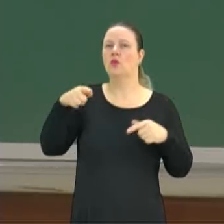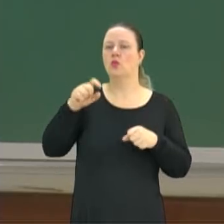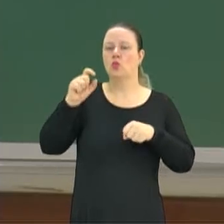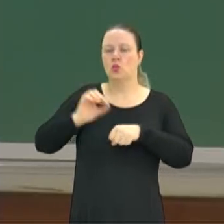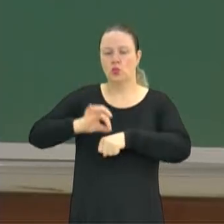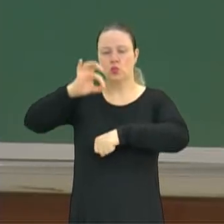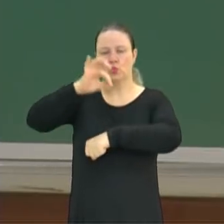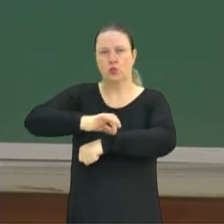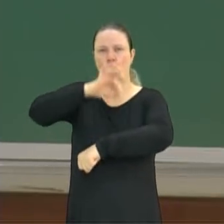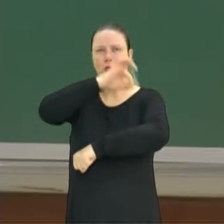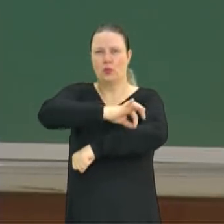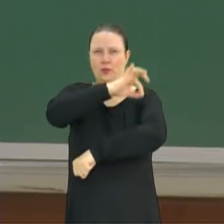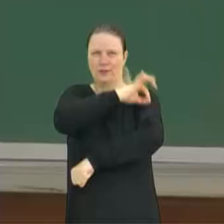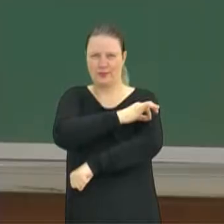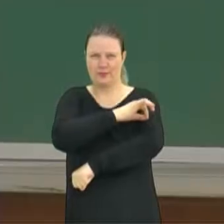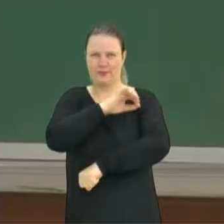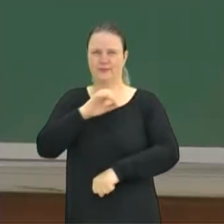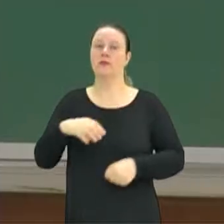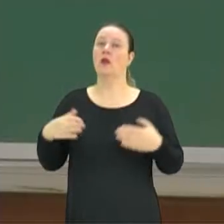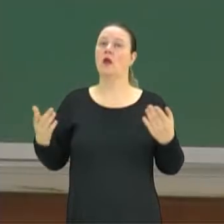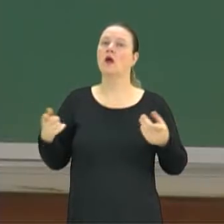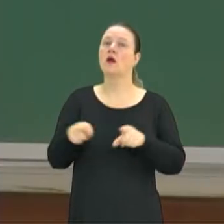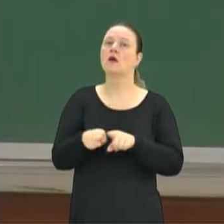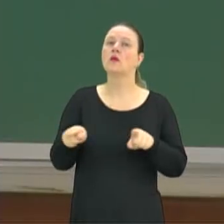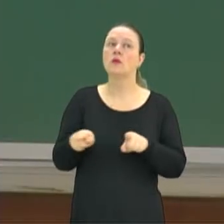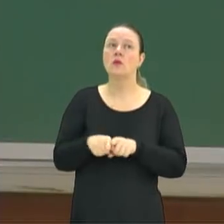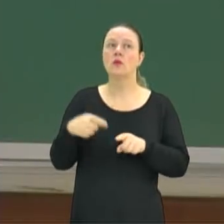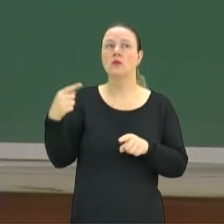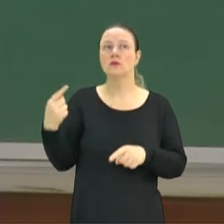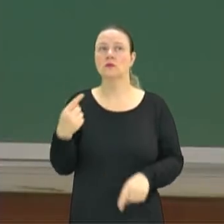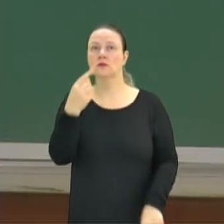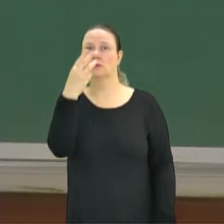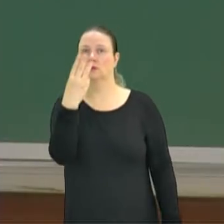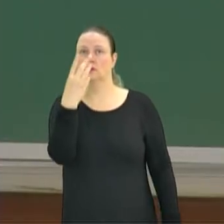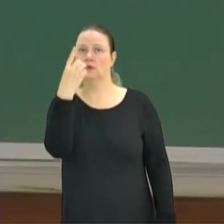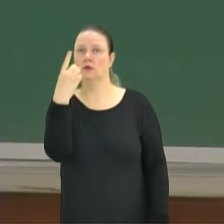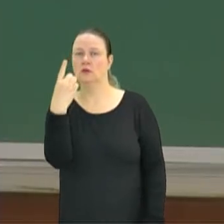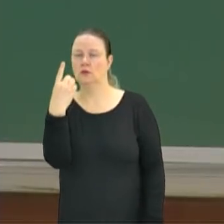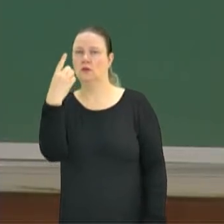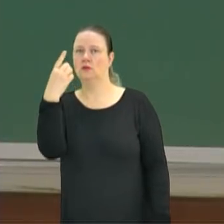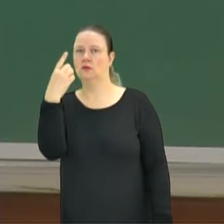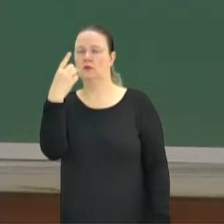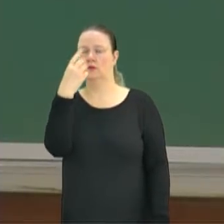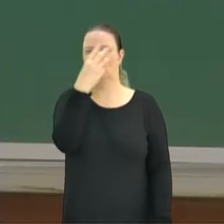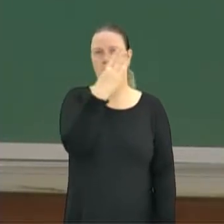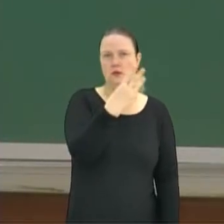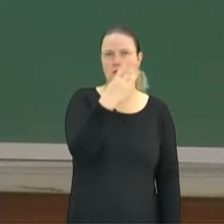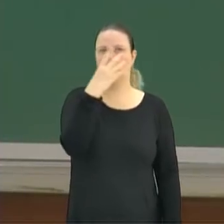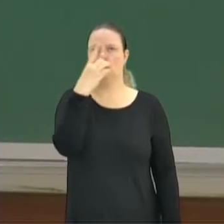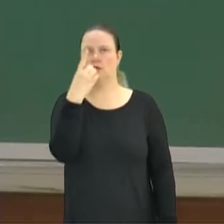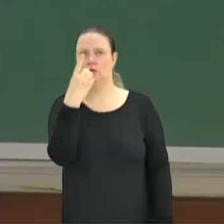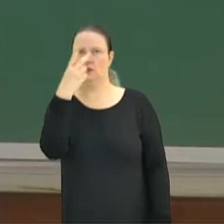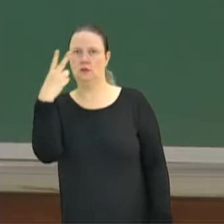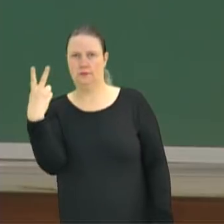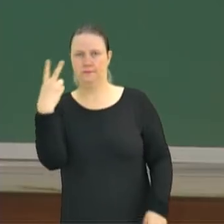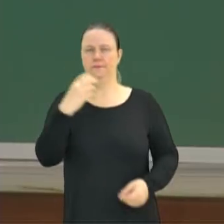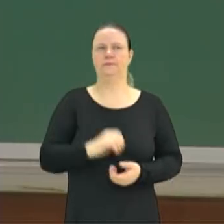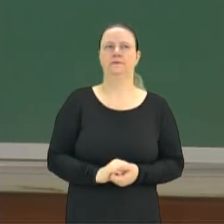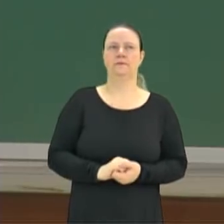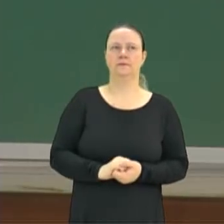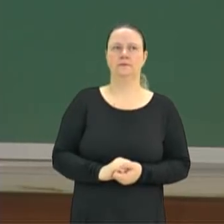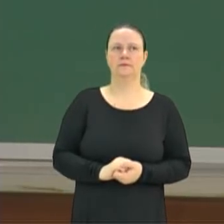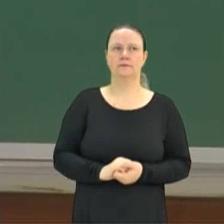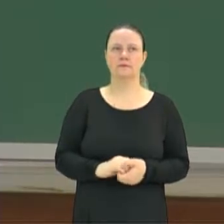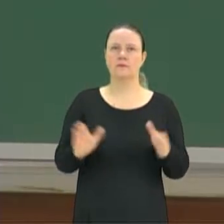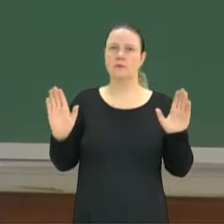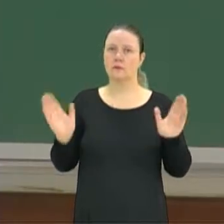ter muitas pulgas. Então a gente está aqui, ó, na verdade, o 3, 1 e 2. Então essa aqui é o mais simplesinho, milho, roedor e cobra. Essa aqui vai ser o da